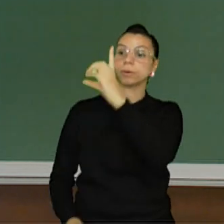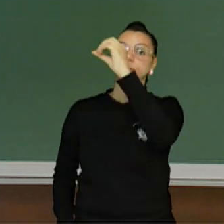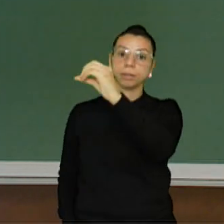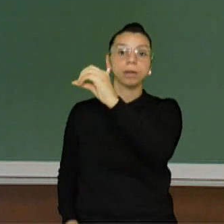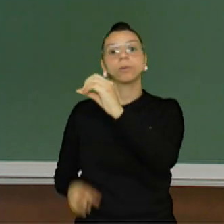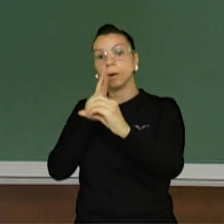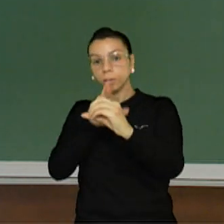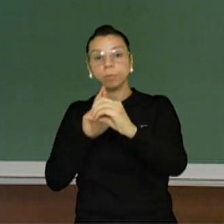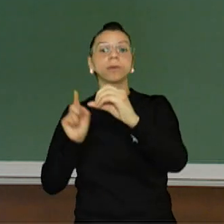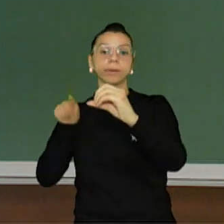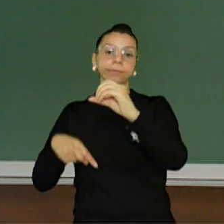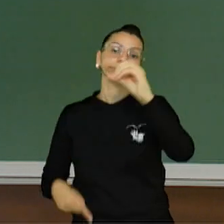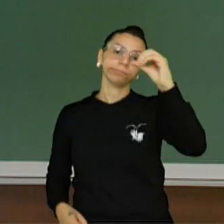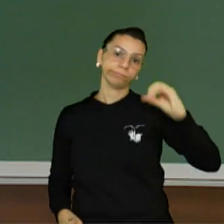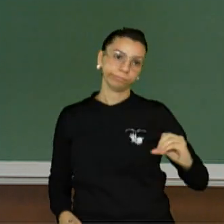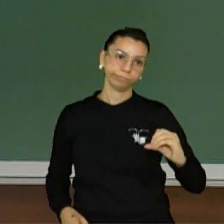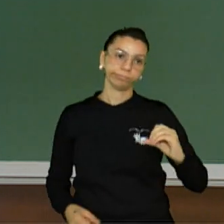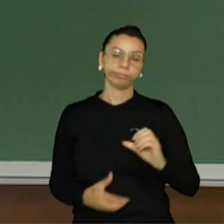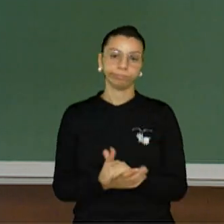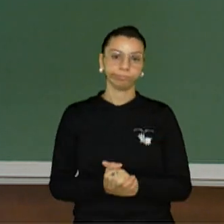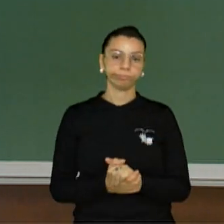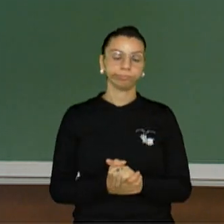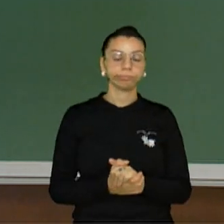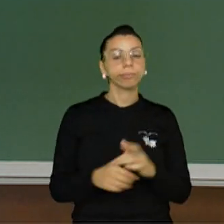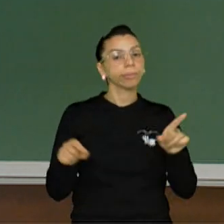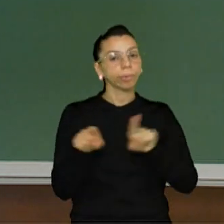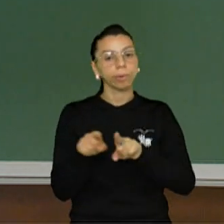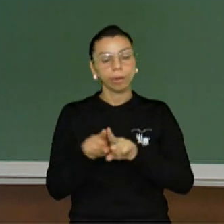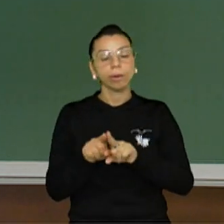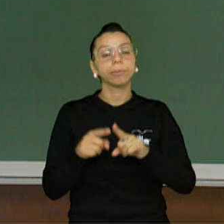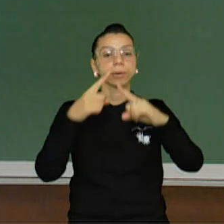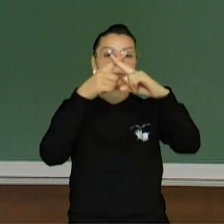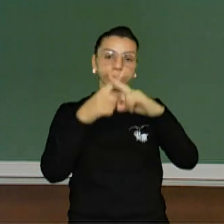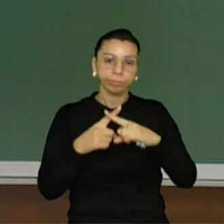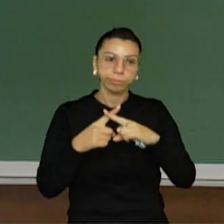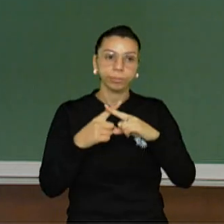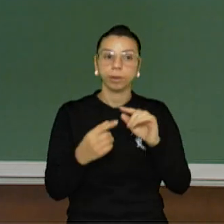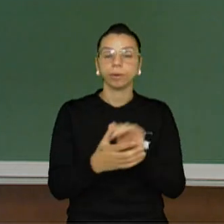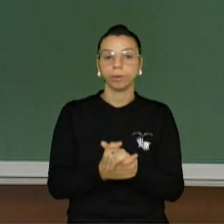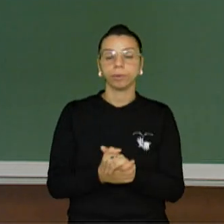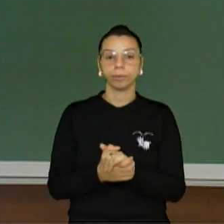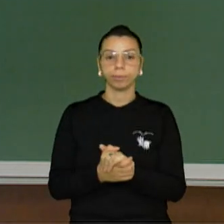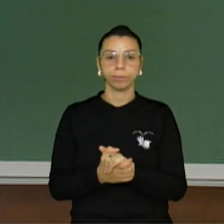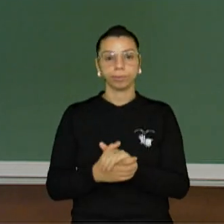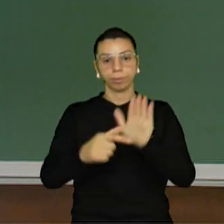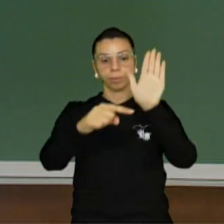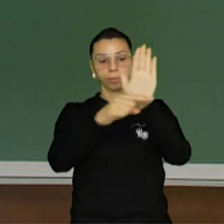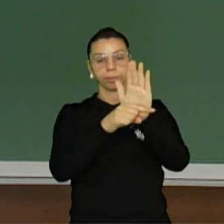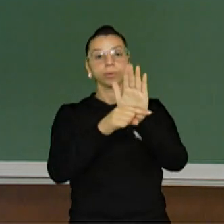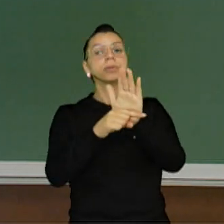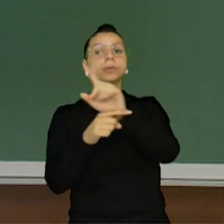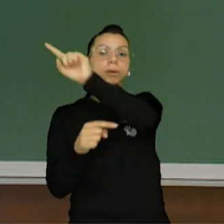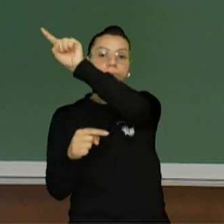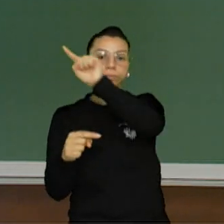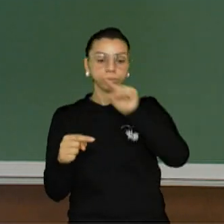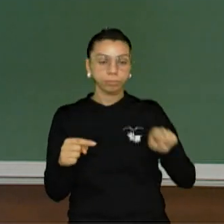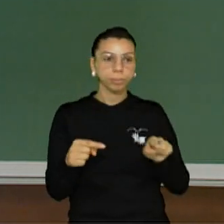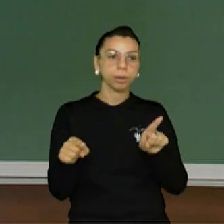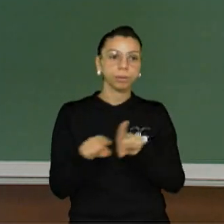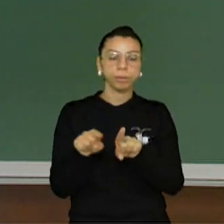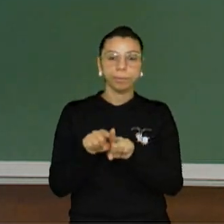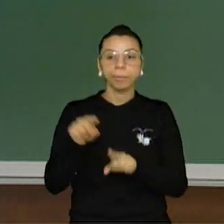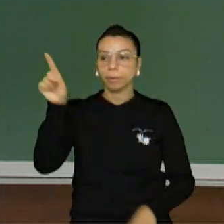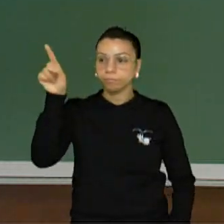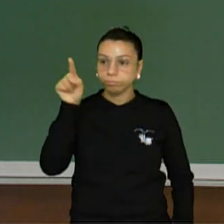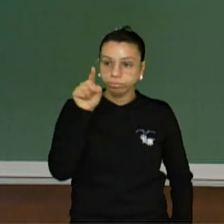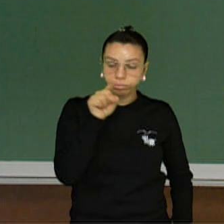0. E aqui, multipliquei, joguinho de sinal, 3 sinais negativos. O sinal da volta e esses dois. Então,